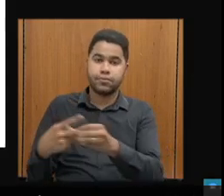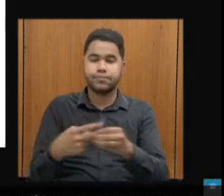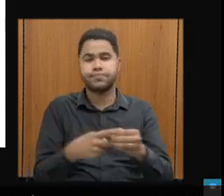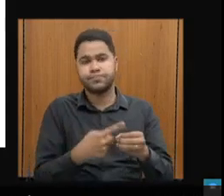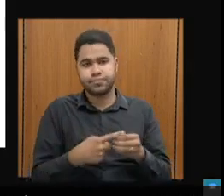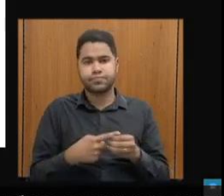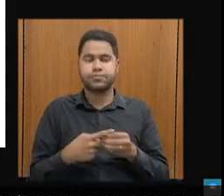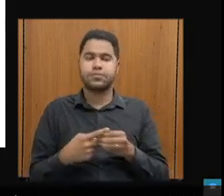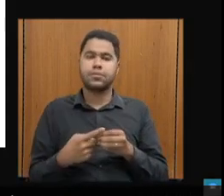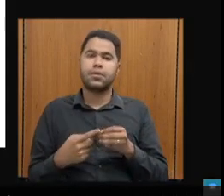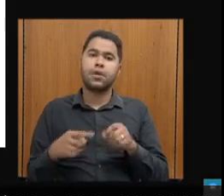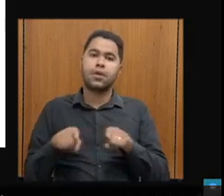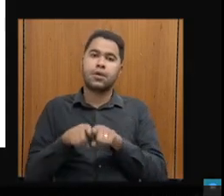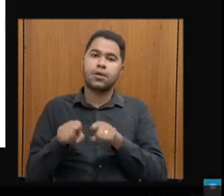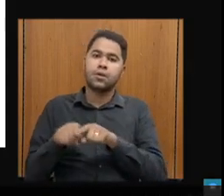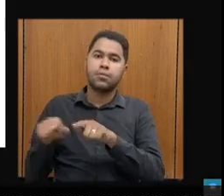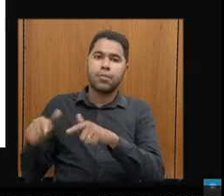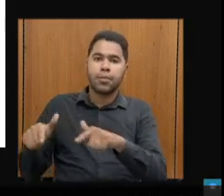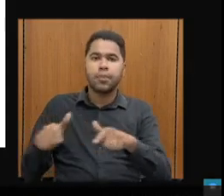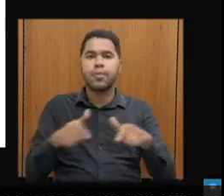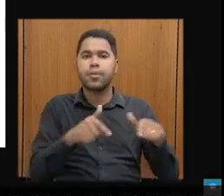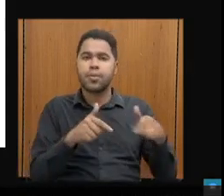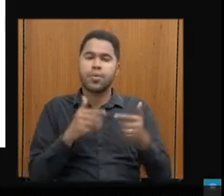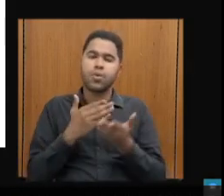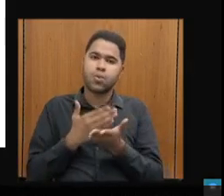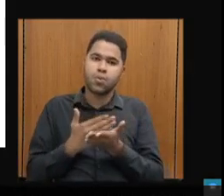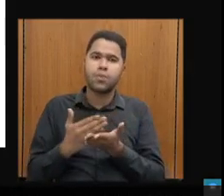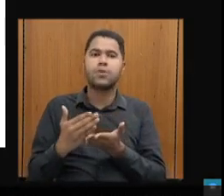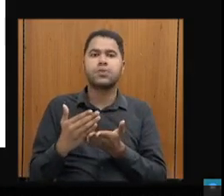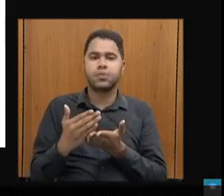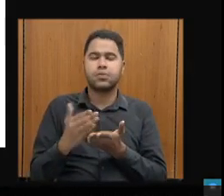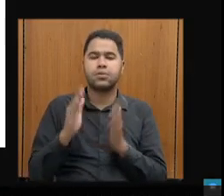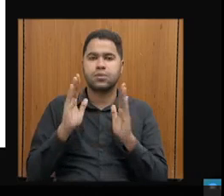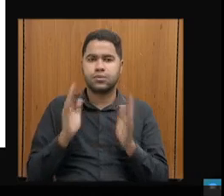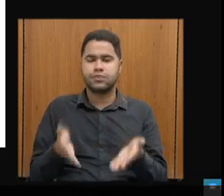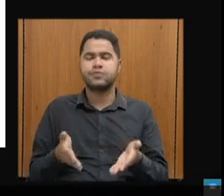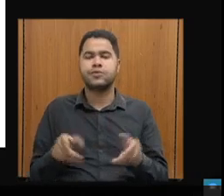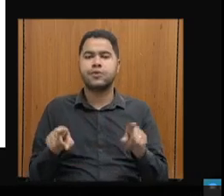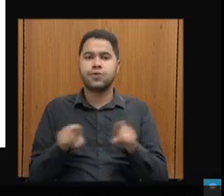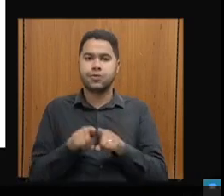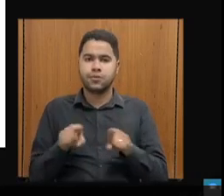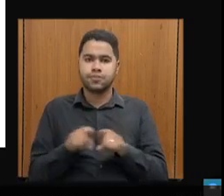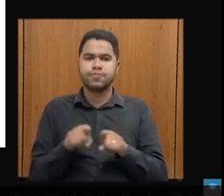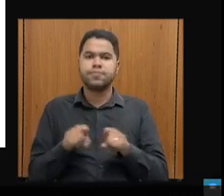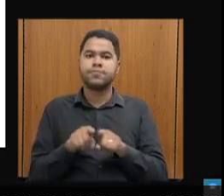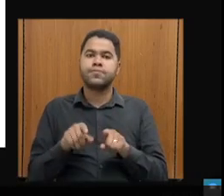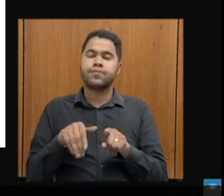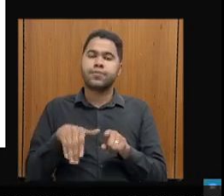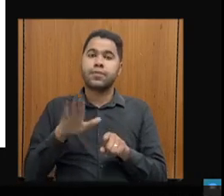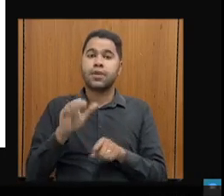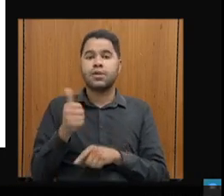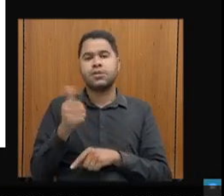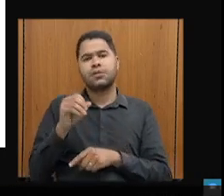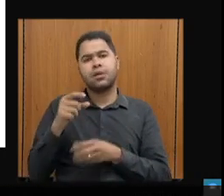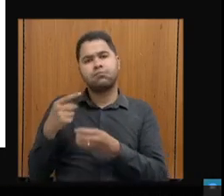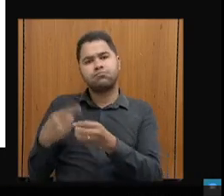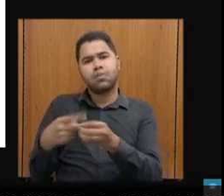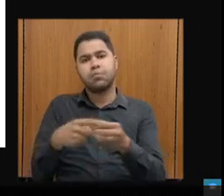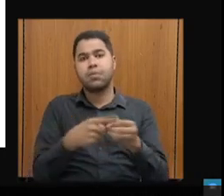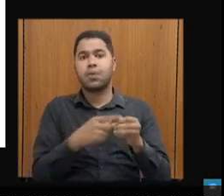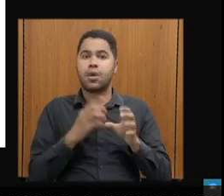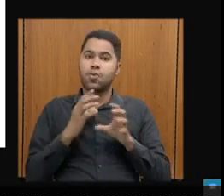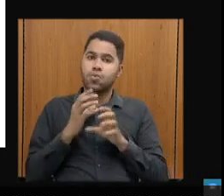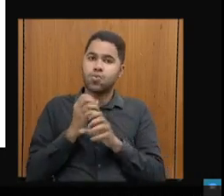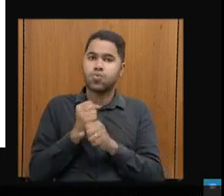emissão de ordem de serviço gente vai vai começar já já tá pronto para começar também é mais 10 municípios EA conclusão